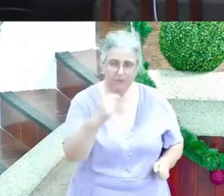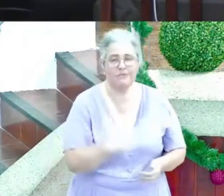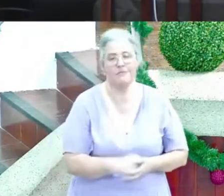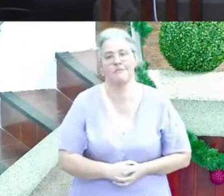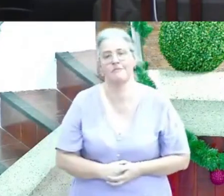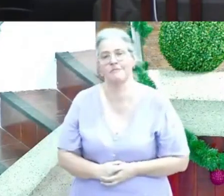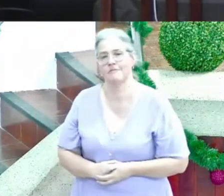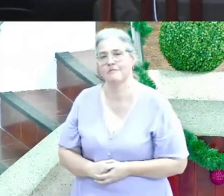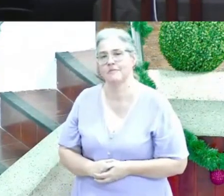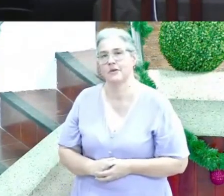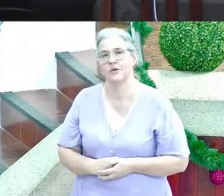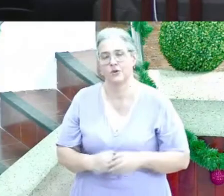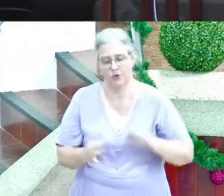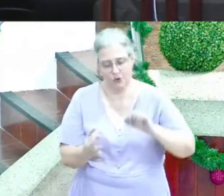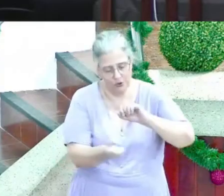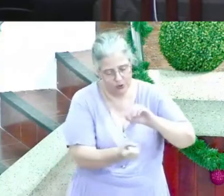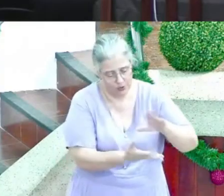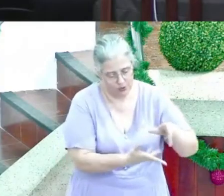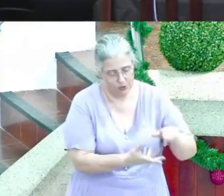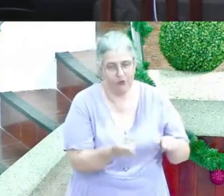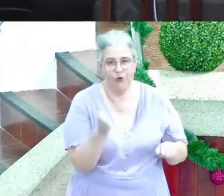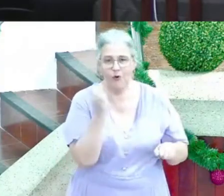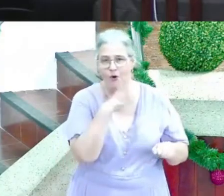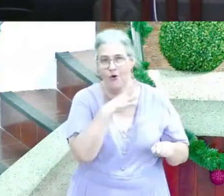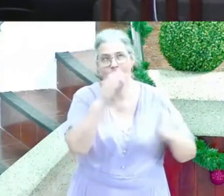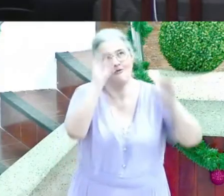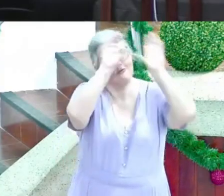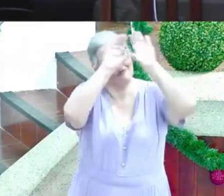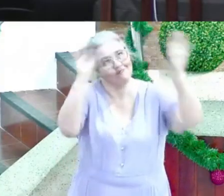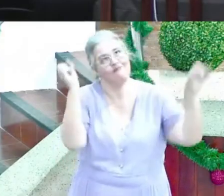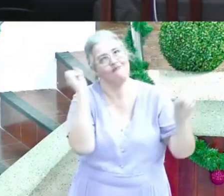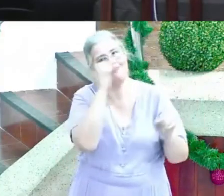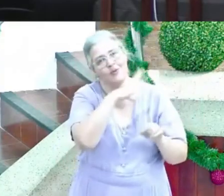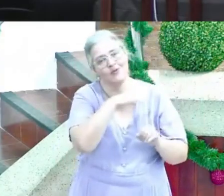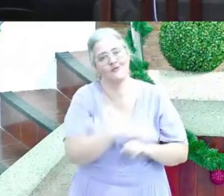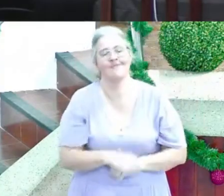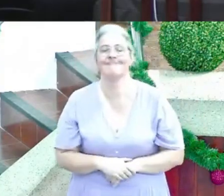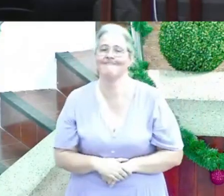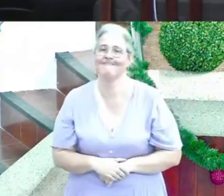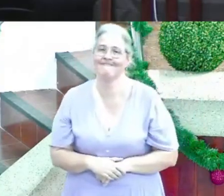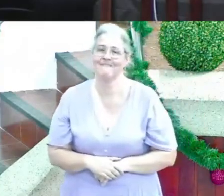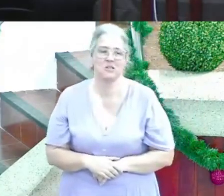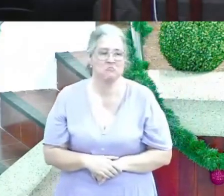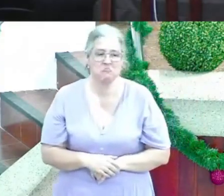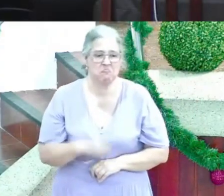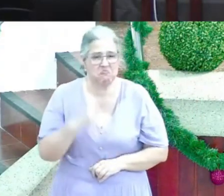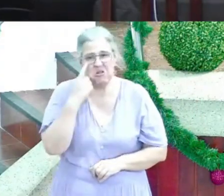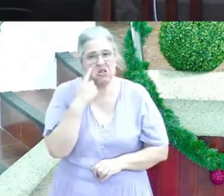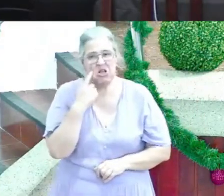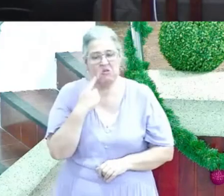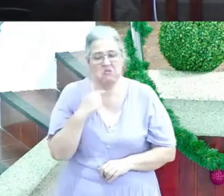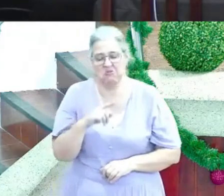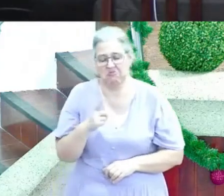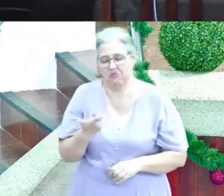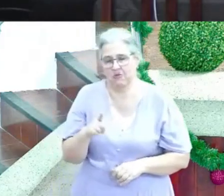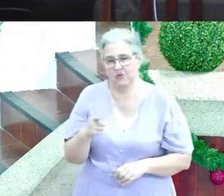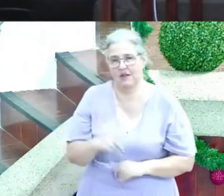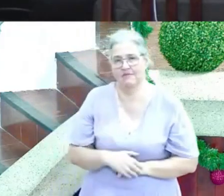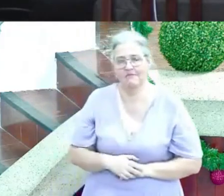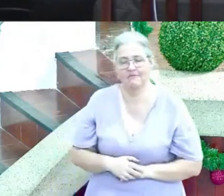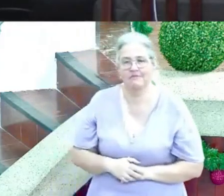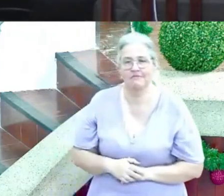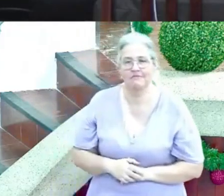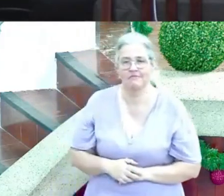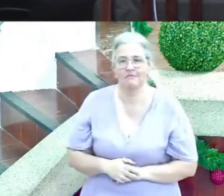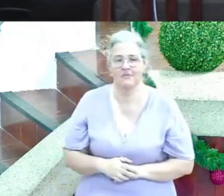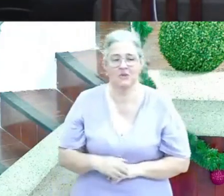novo céu e uma nova terra. Num mundo onde não haverá mais lágrimas, não haverá mais o pecado, não haverá